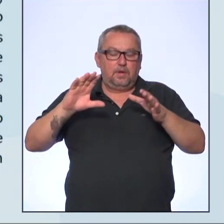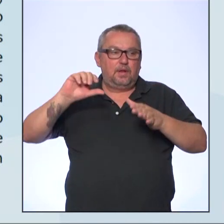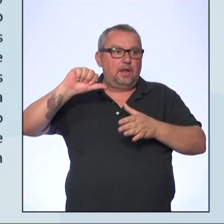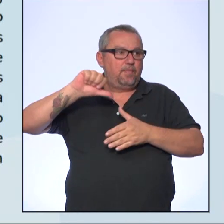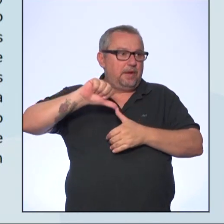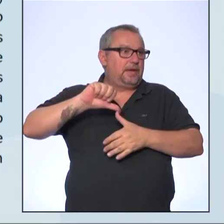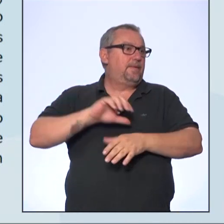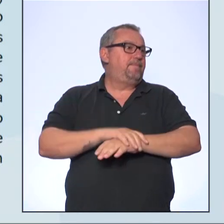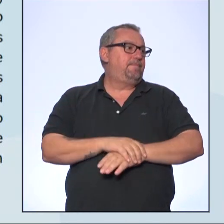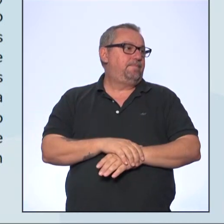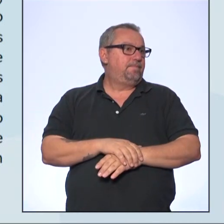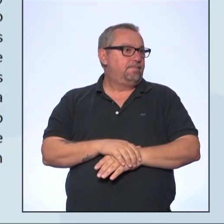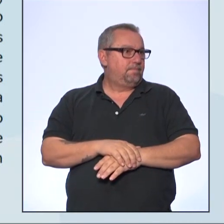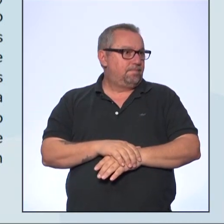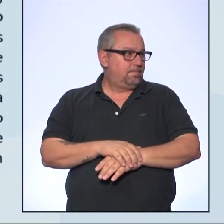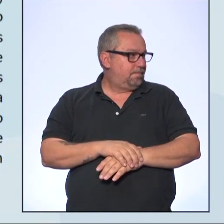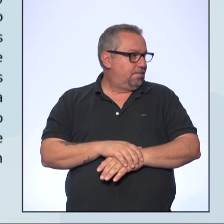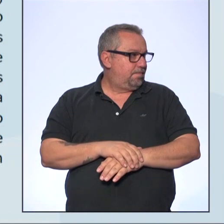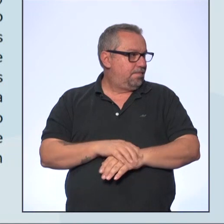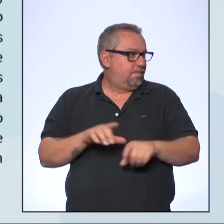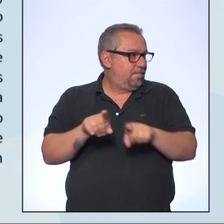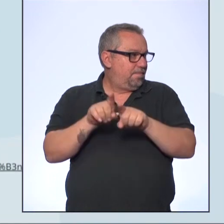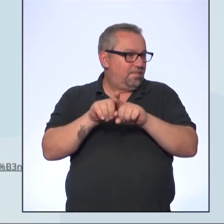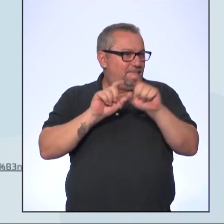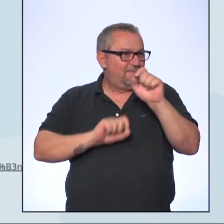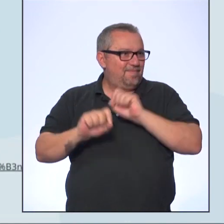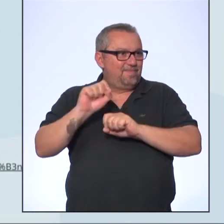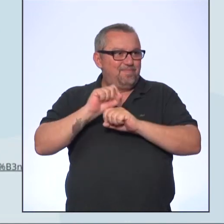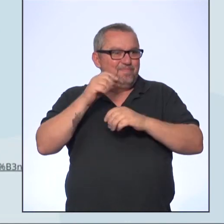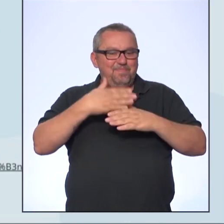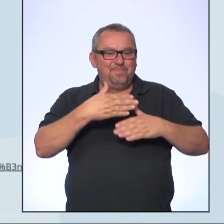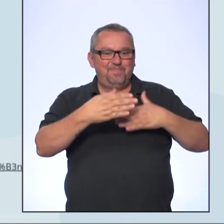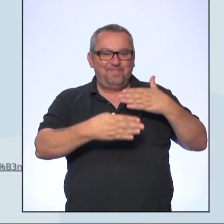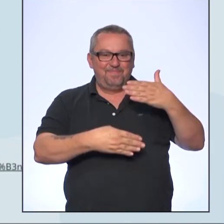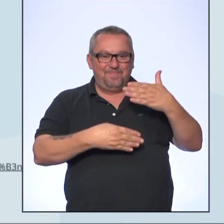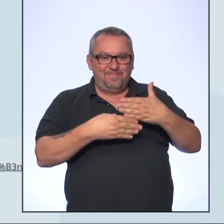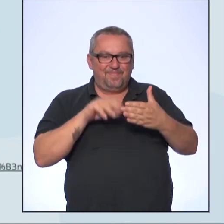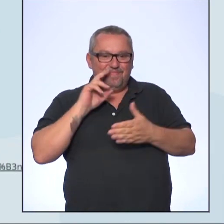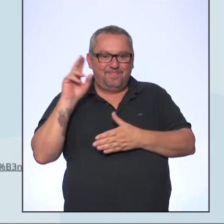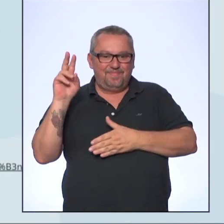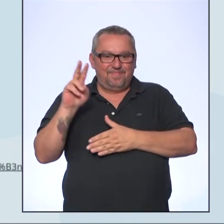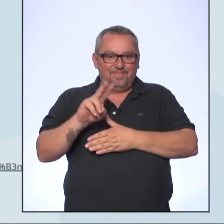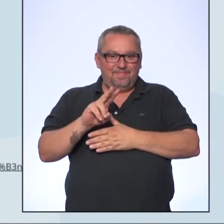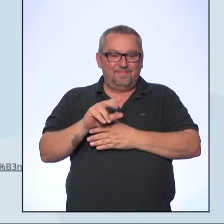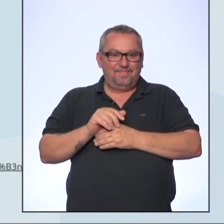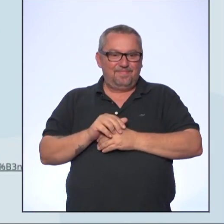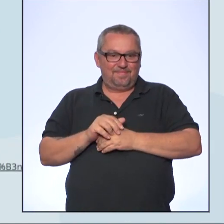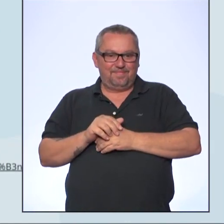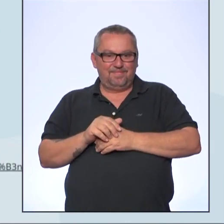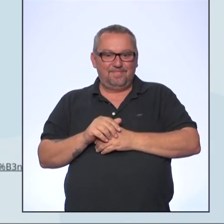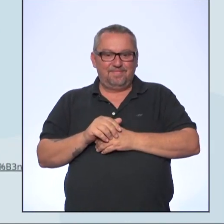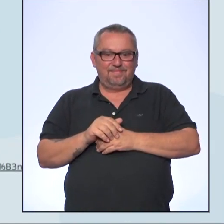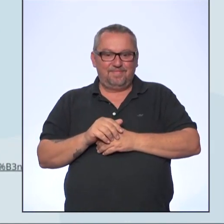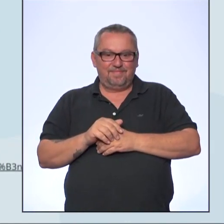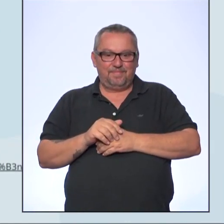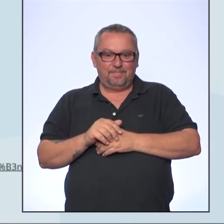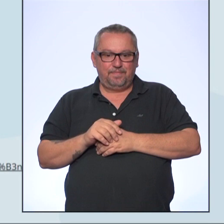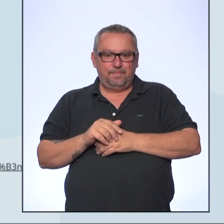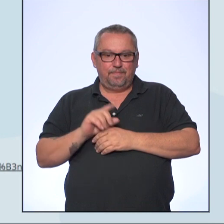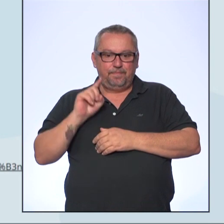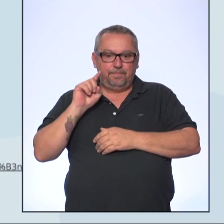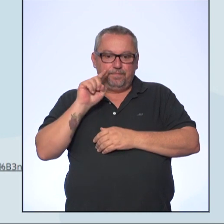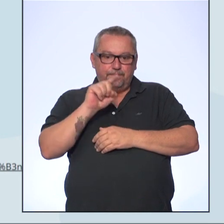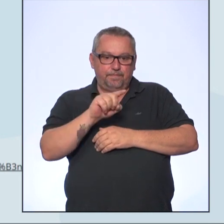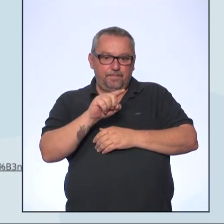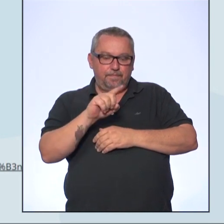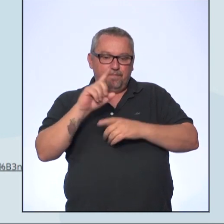libertadores da América. Passando aqui o slide, vocês falaram sobre ele, né? Enfim, esse daí